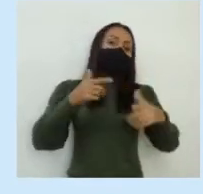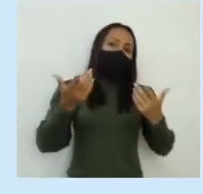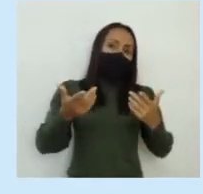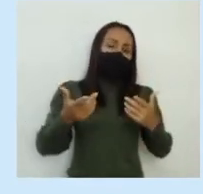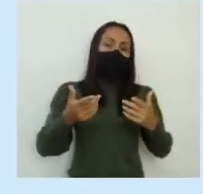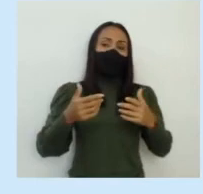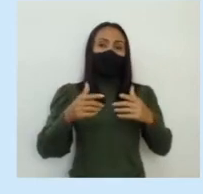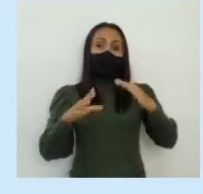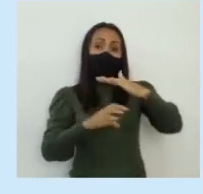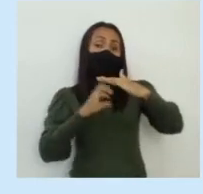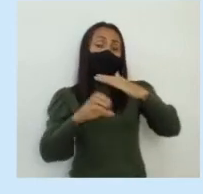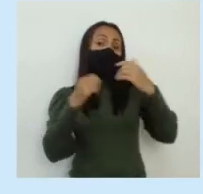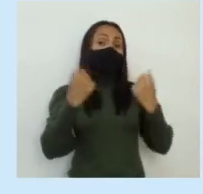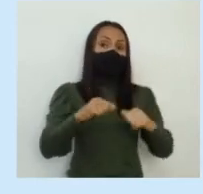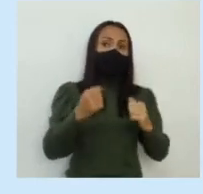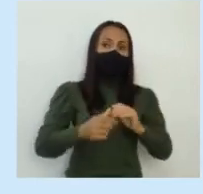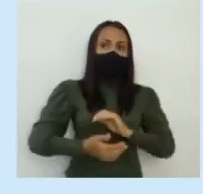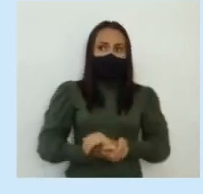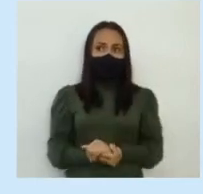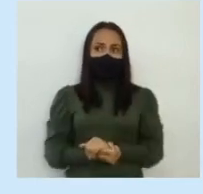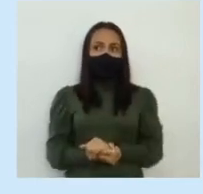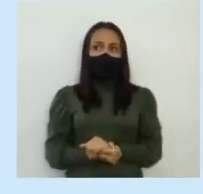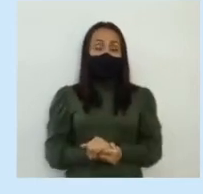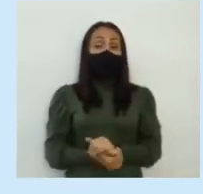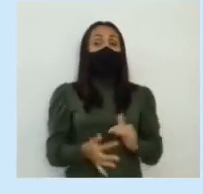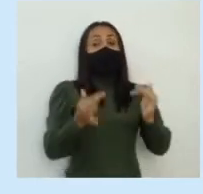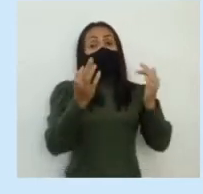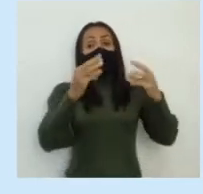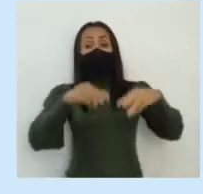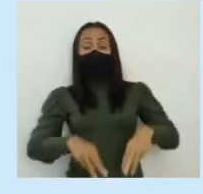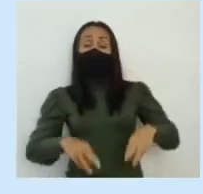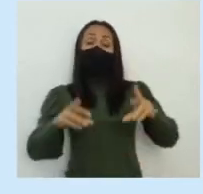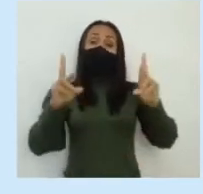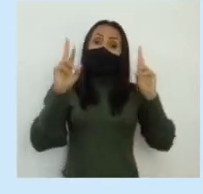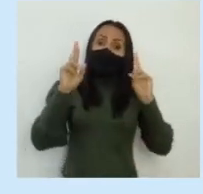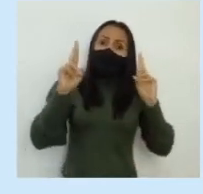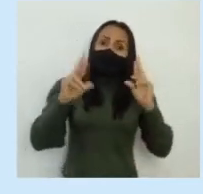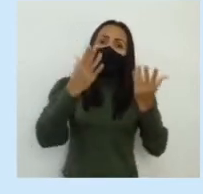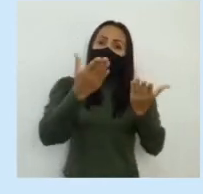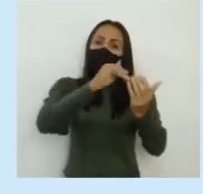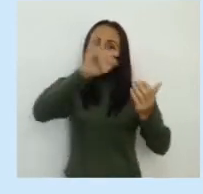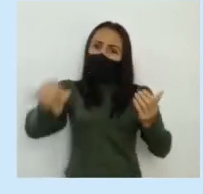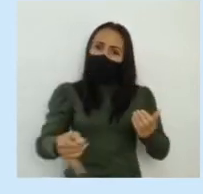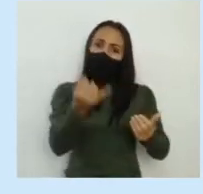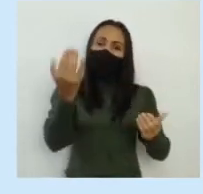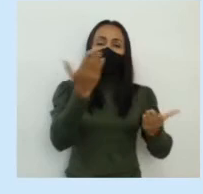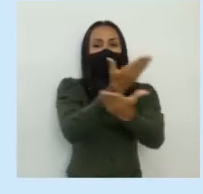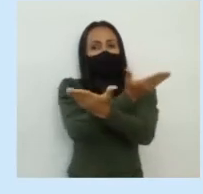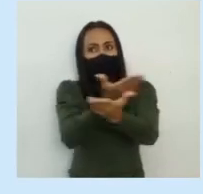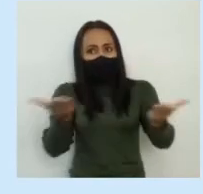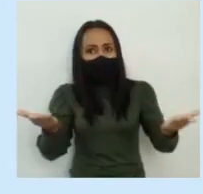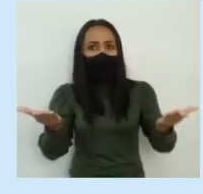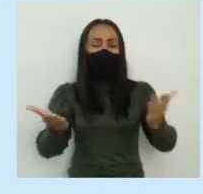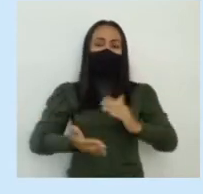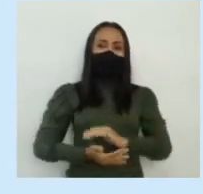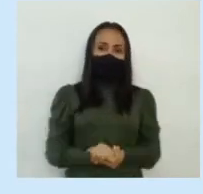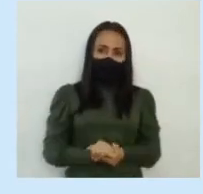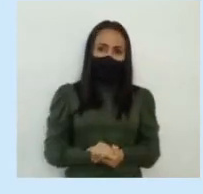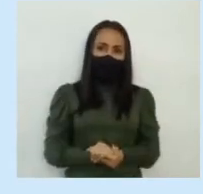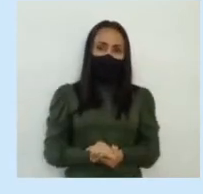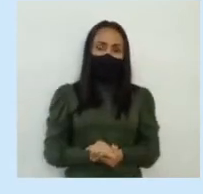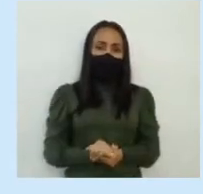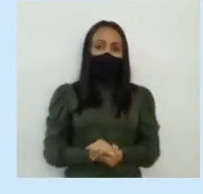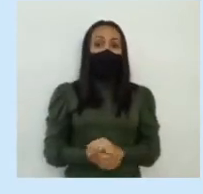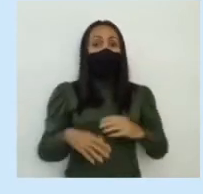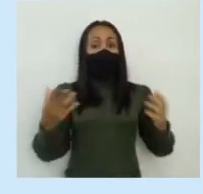isso que a gente está querendo aqui. Então eu finalizo, eu espero que tenha sido bem proveitoso para todos e para todas vocês. E